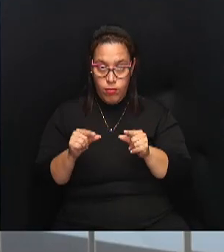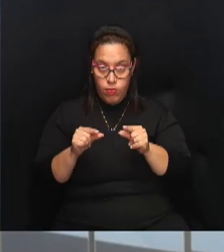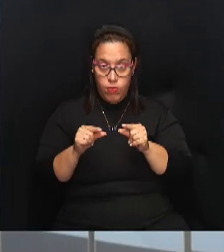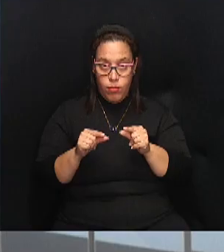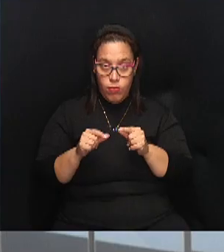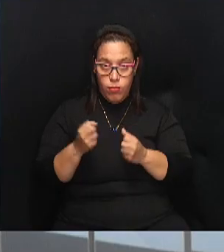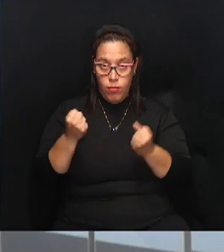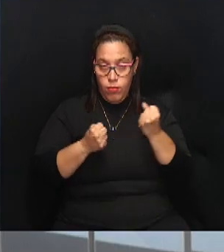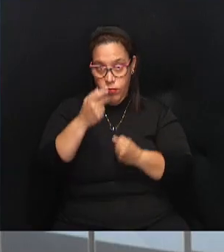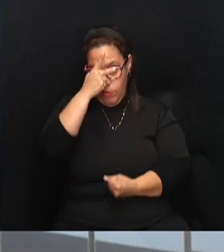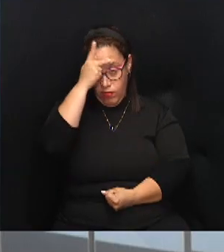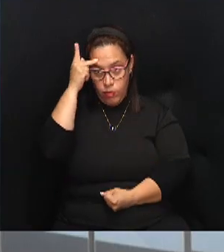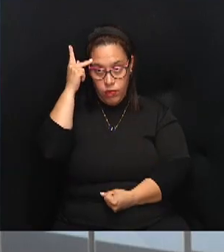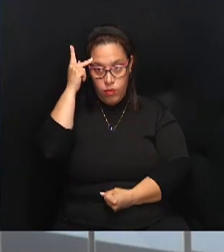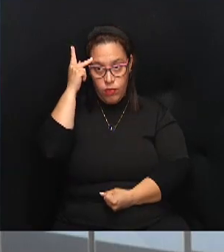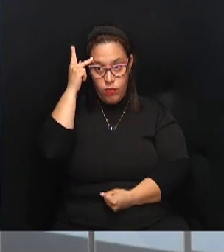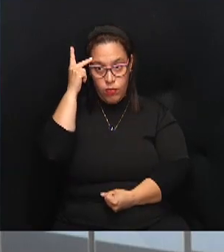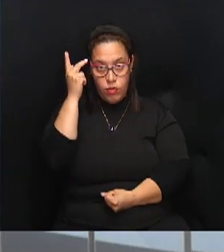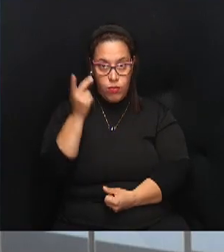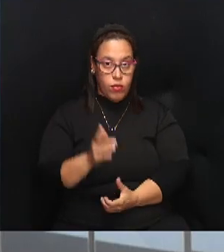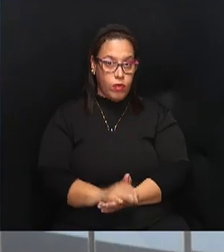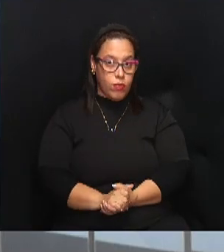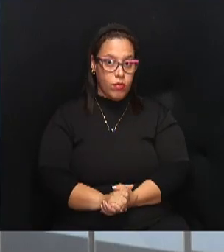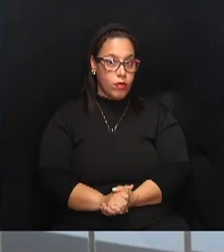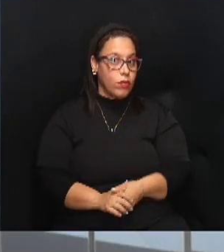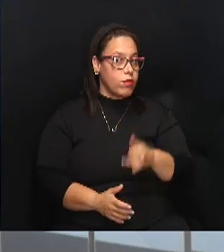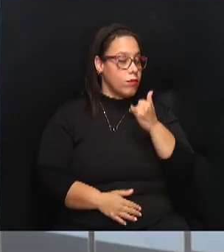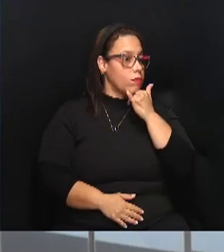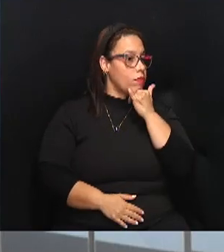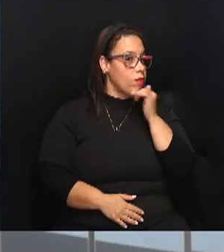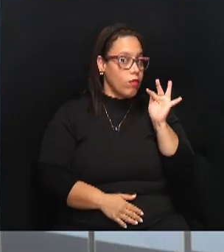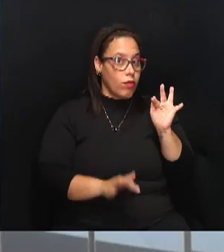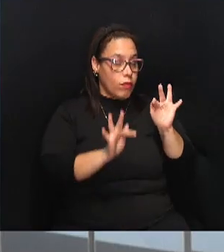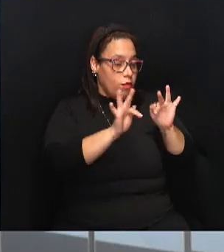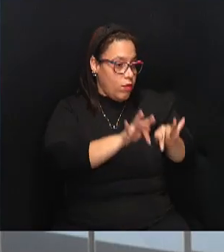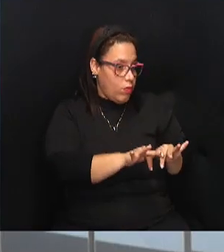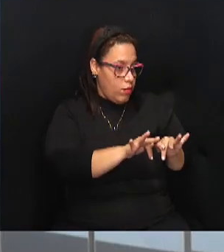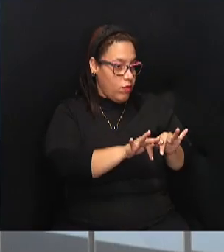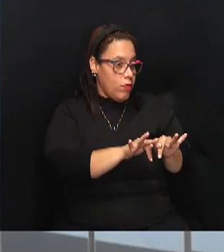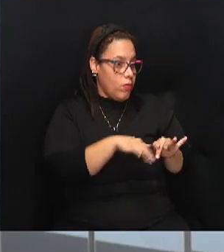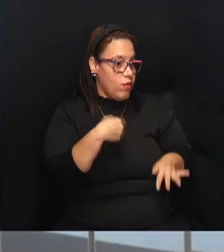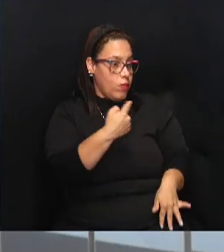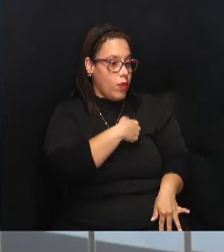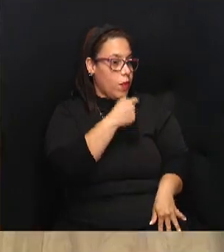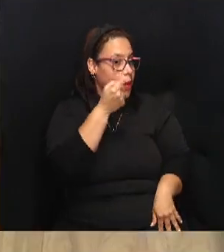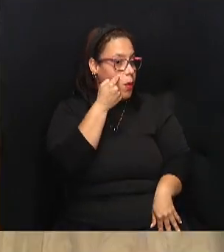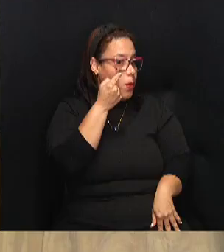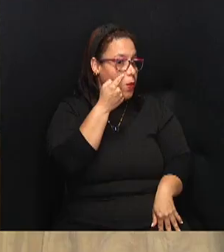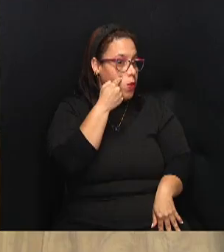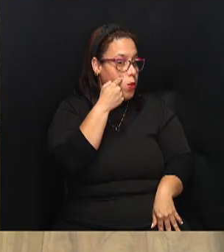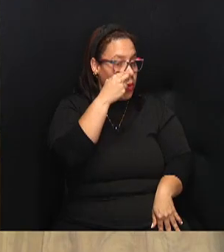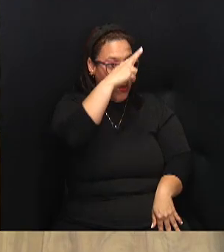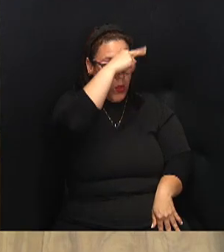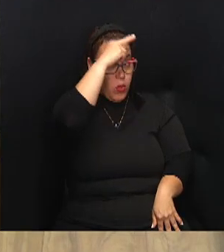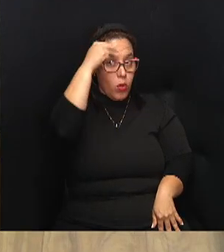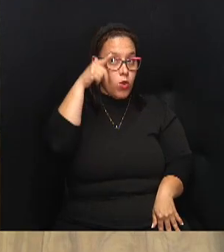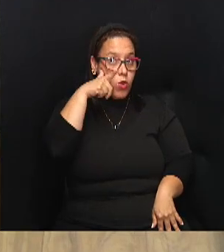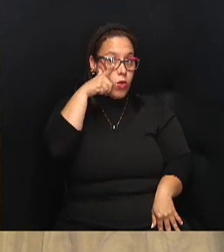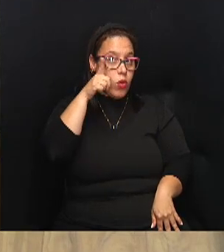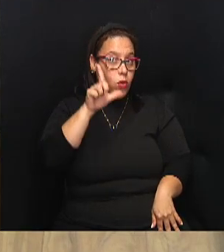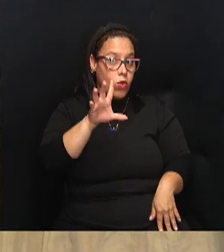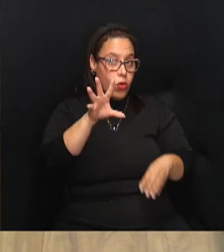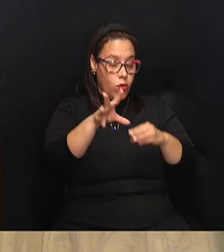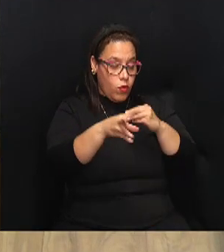o condutor. Então, desculpa, só para finalizar, eu estou vendo, Nick, como que eu consigo enviar uma